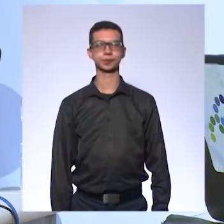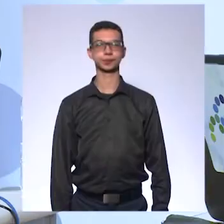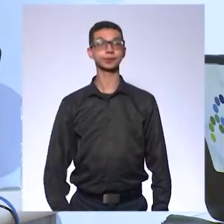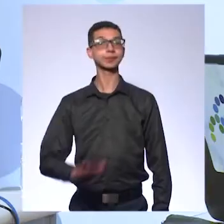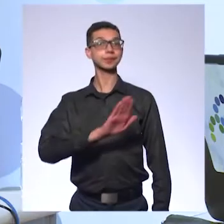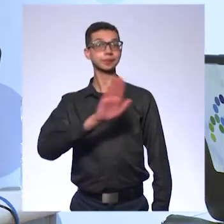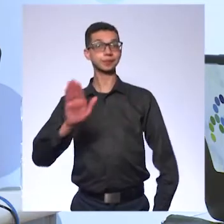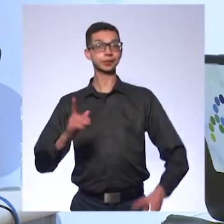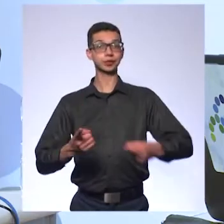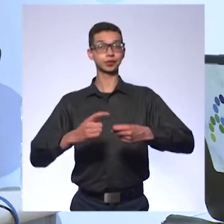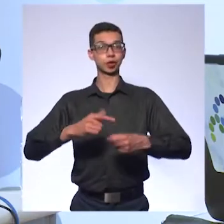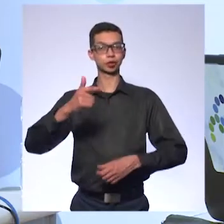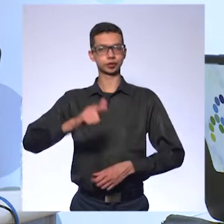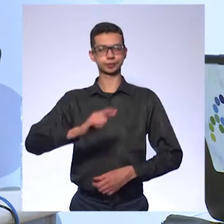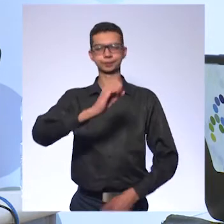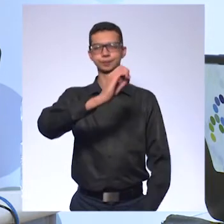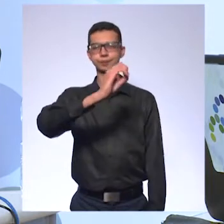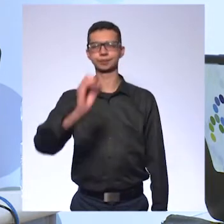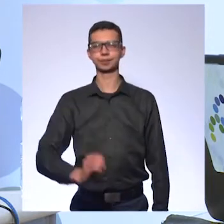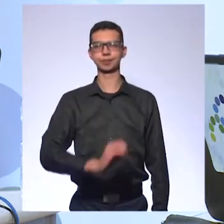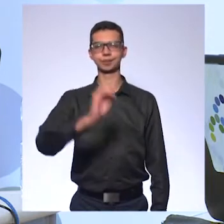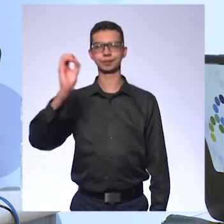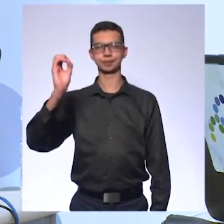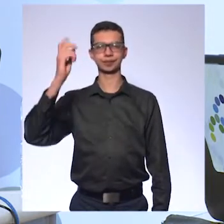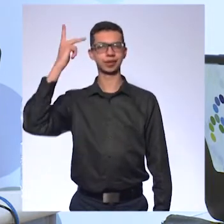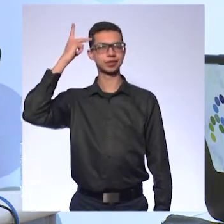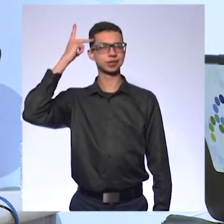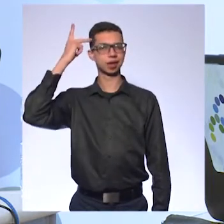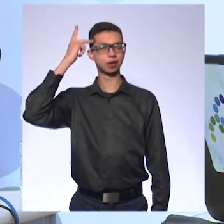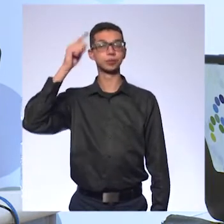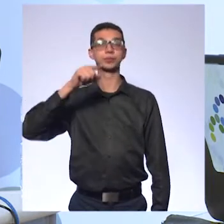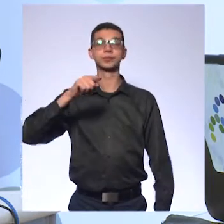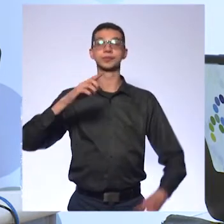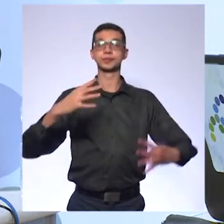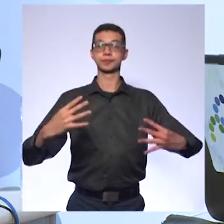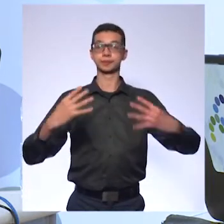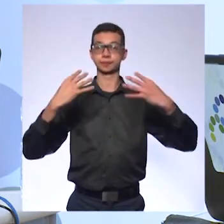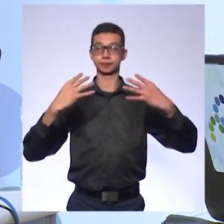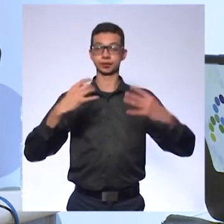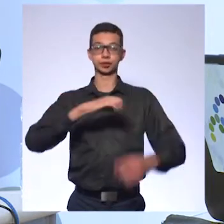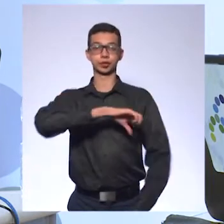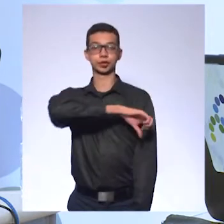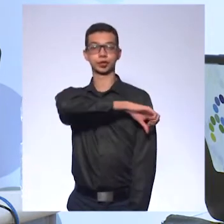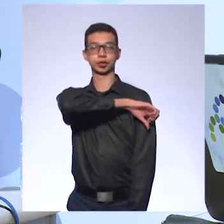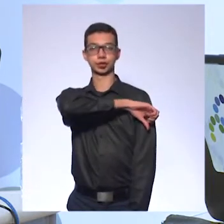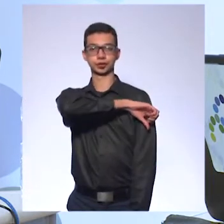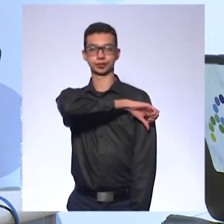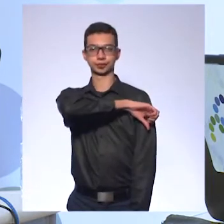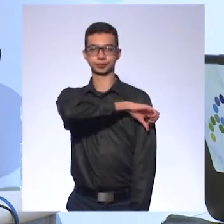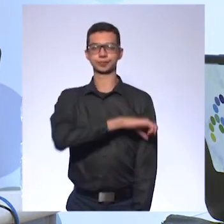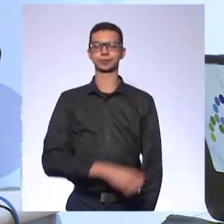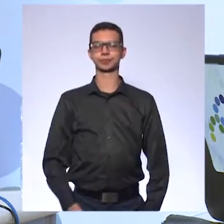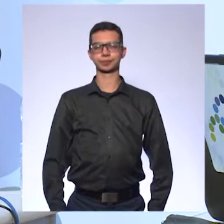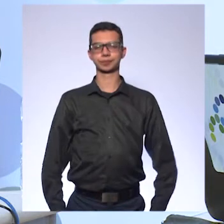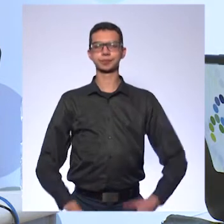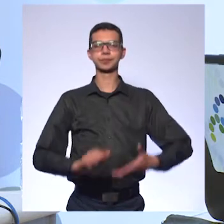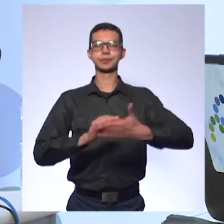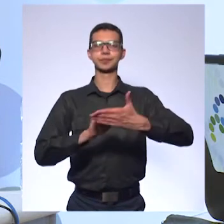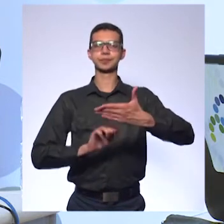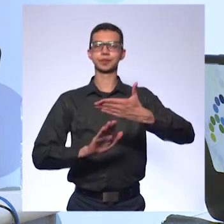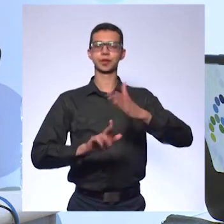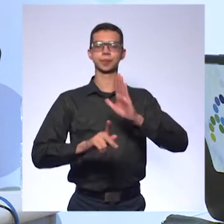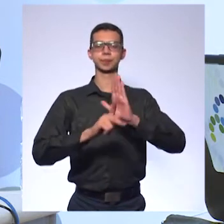Olá, voltamos para o Centro de Mídias de São Paulo. Você está conosco aqui na aula do 9º ano do componente curricular de